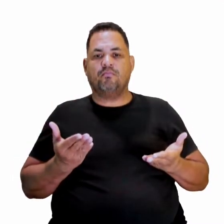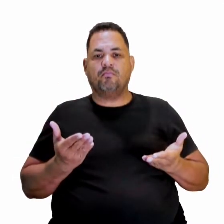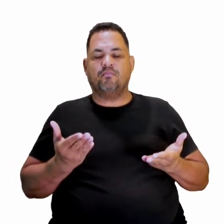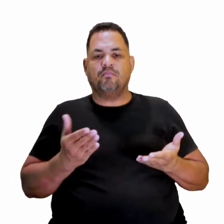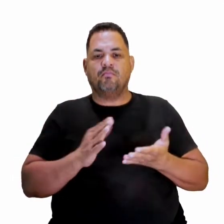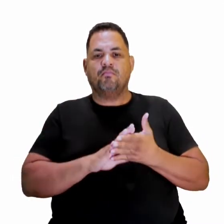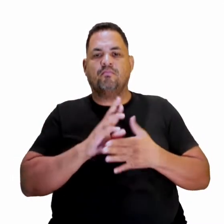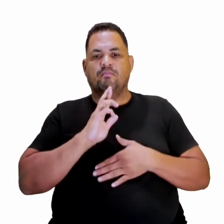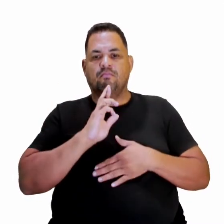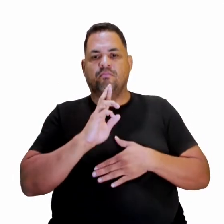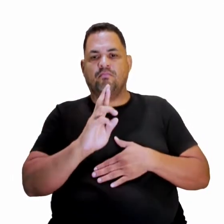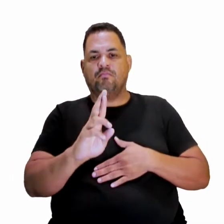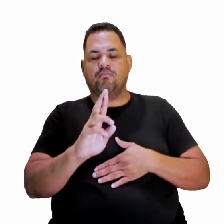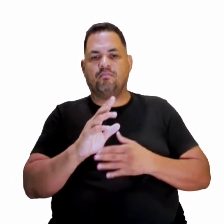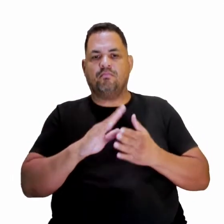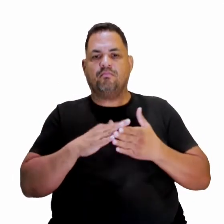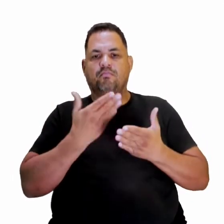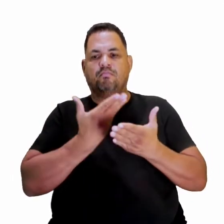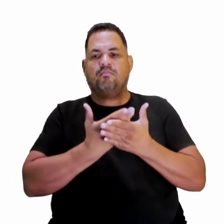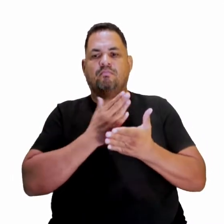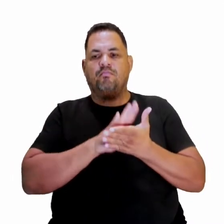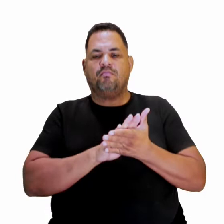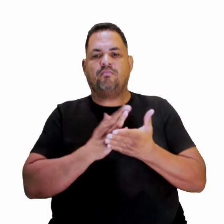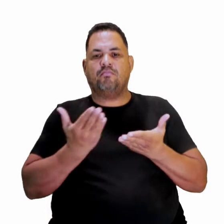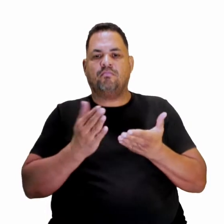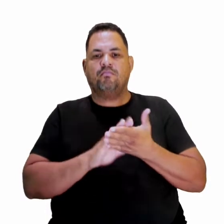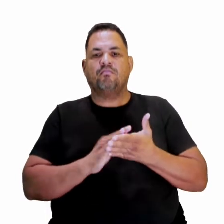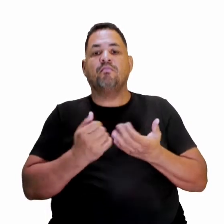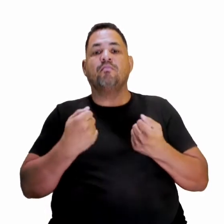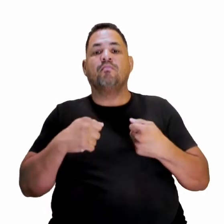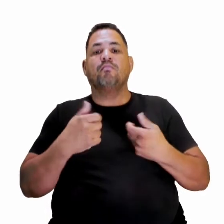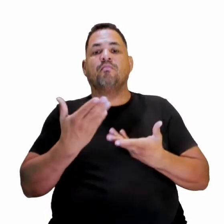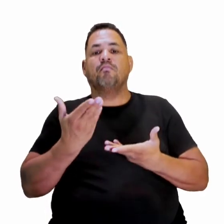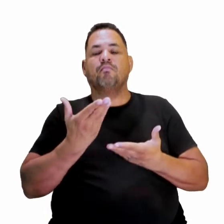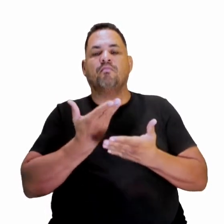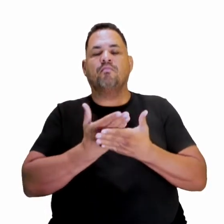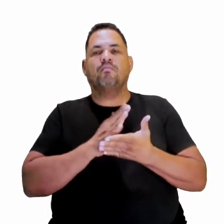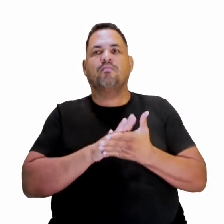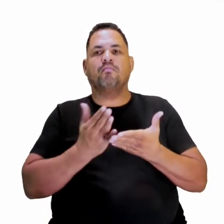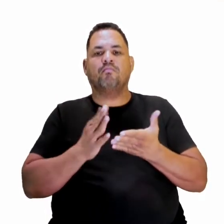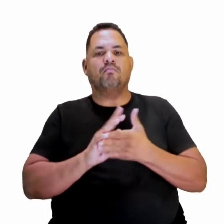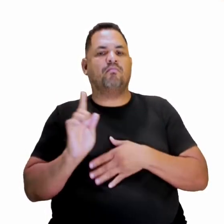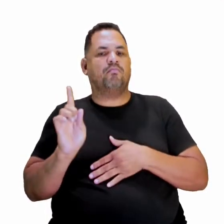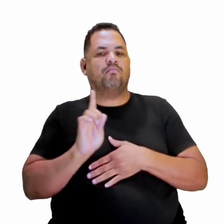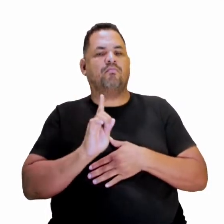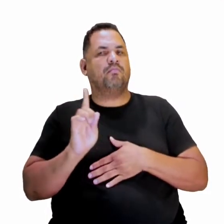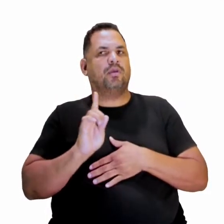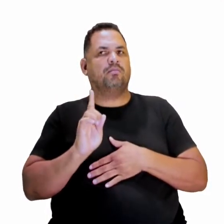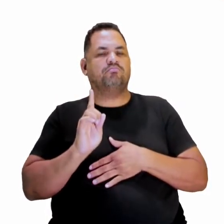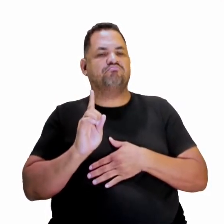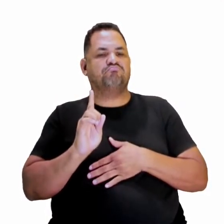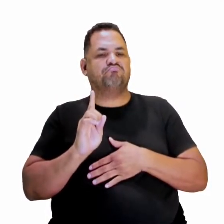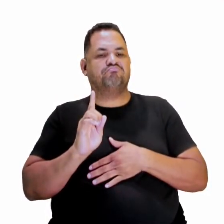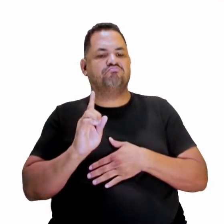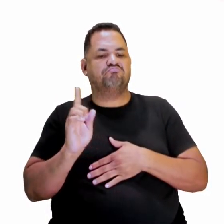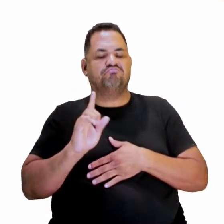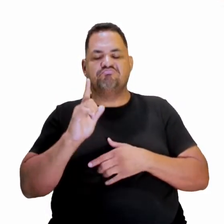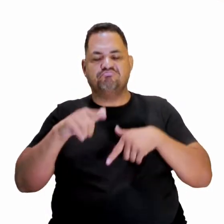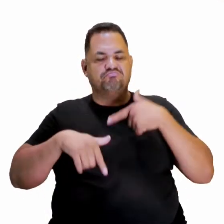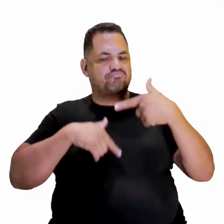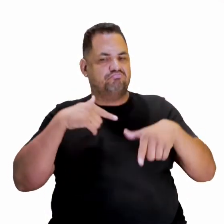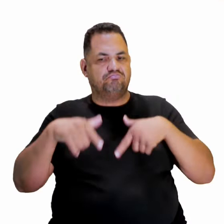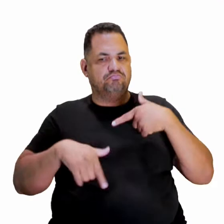minha short answer, na hora de traduzir, você pode responder assim, na tradução, não, eu não trabalhei. Como se